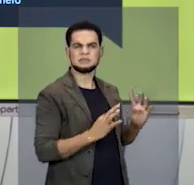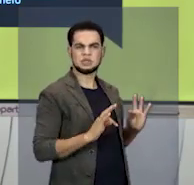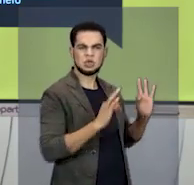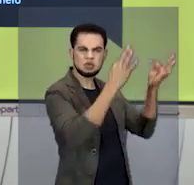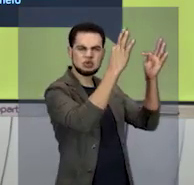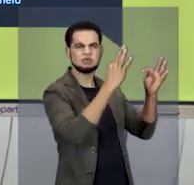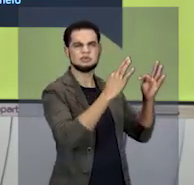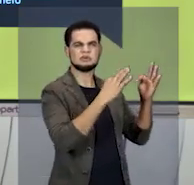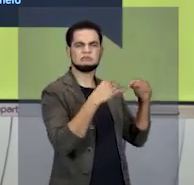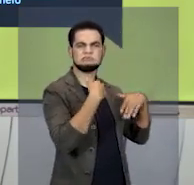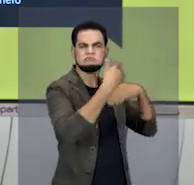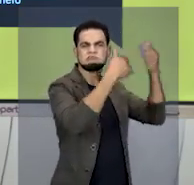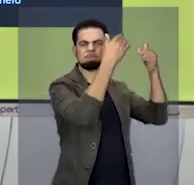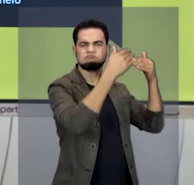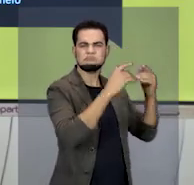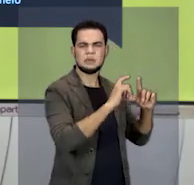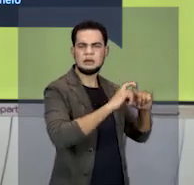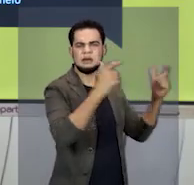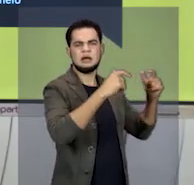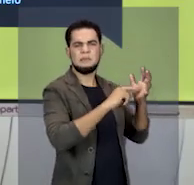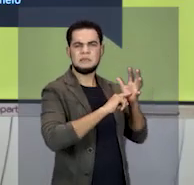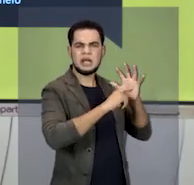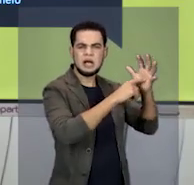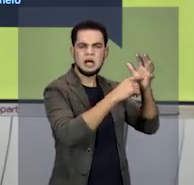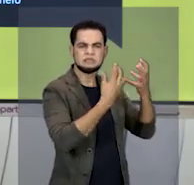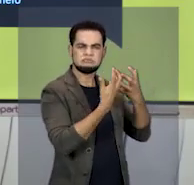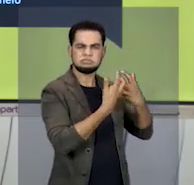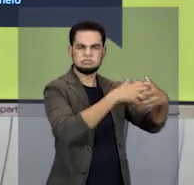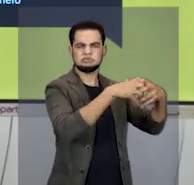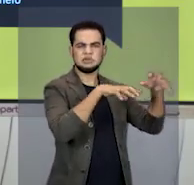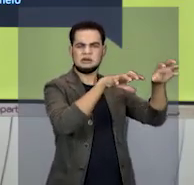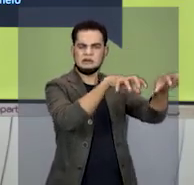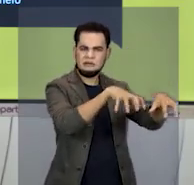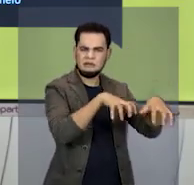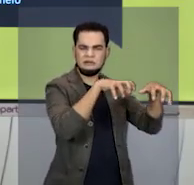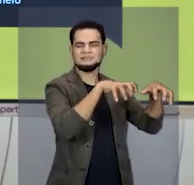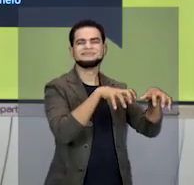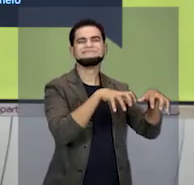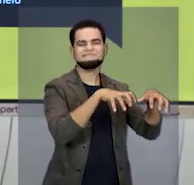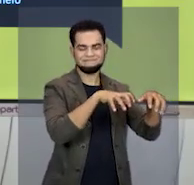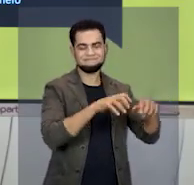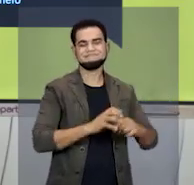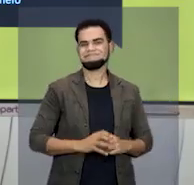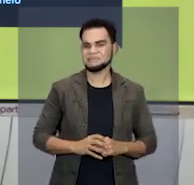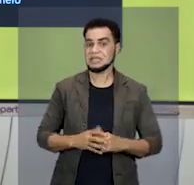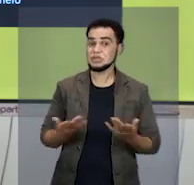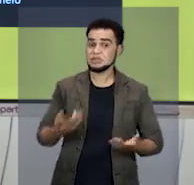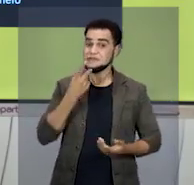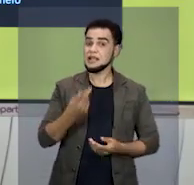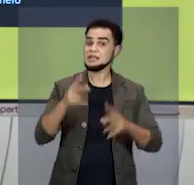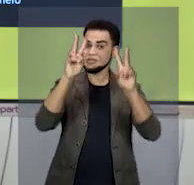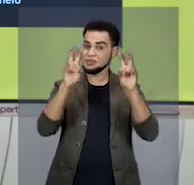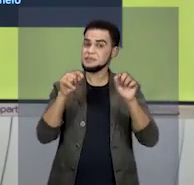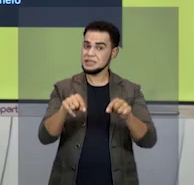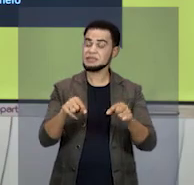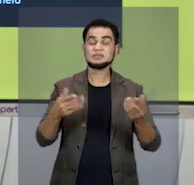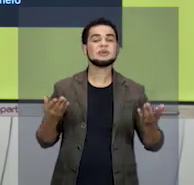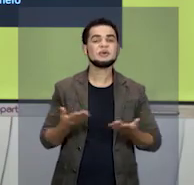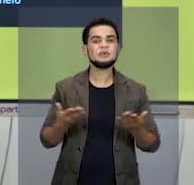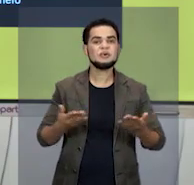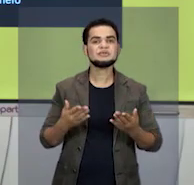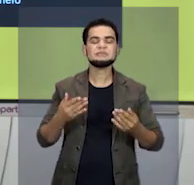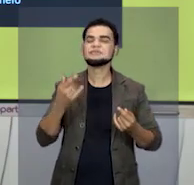mais avançada, mecanização maior do campo, ou seja, nós já falamos sobre esse assunto. Então, nós vamos trabalhar justamente